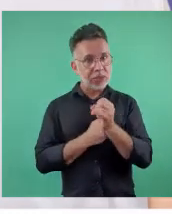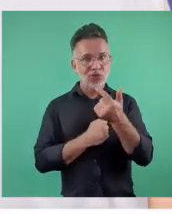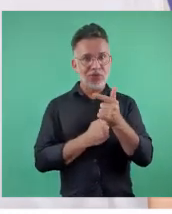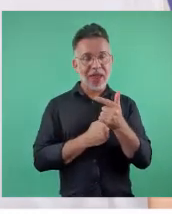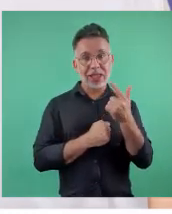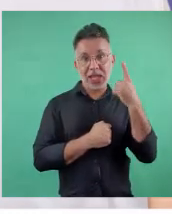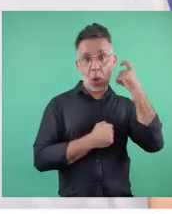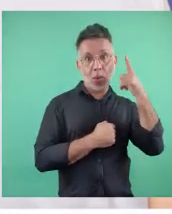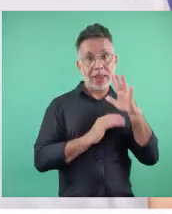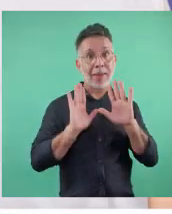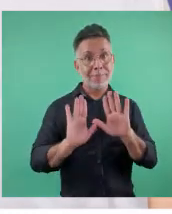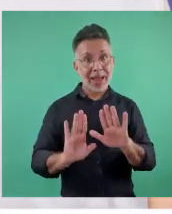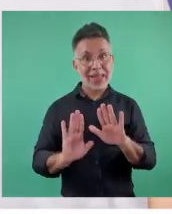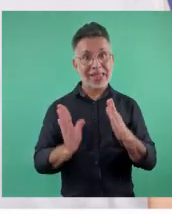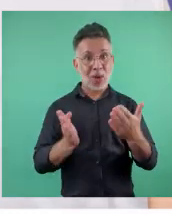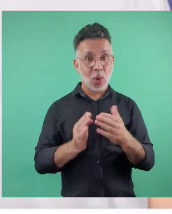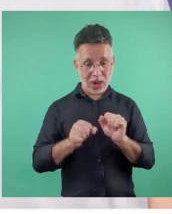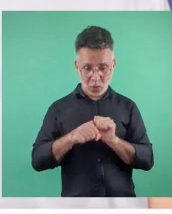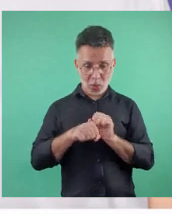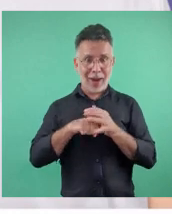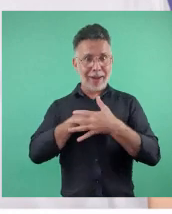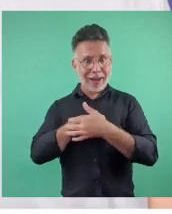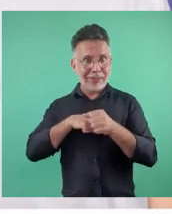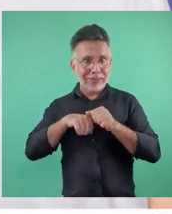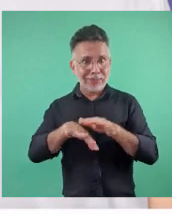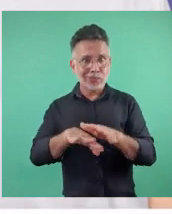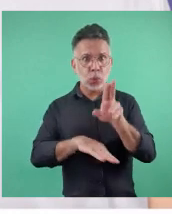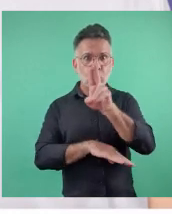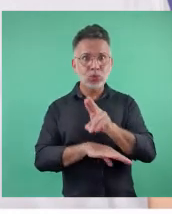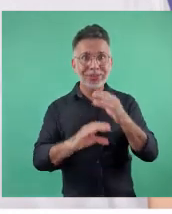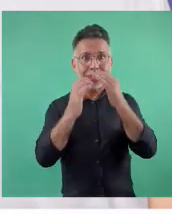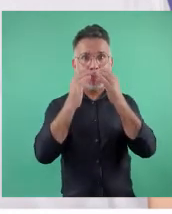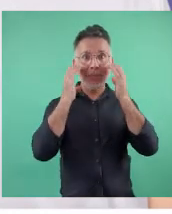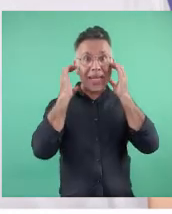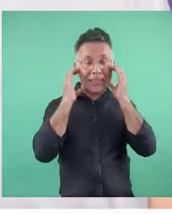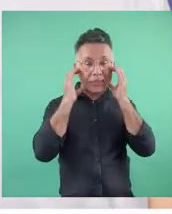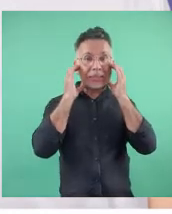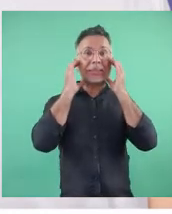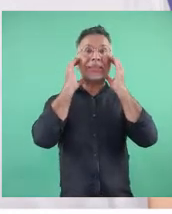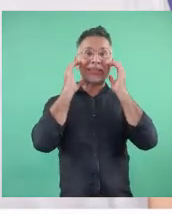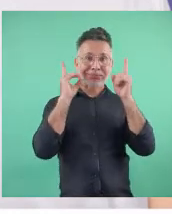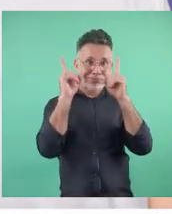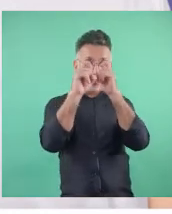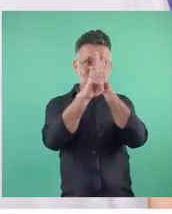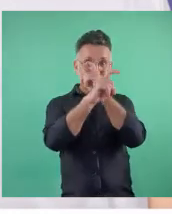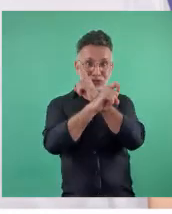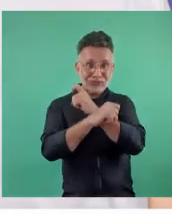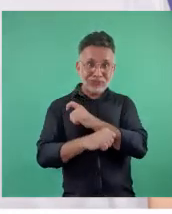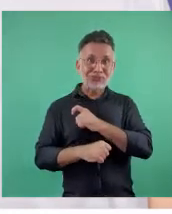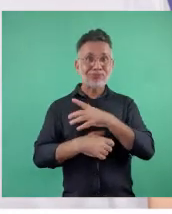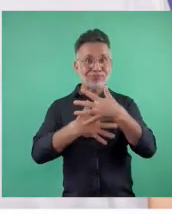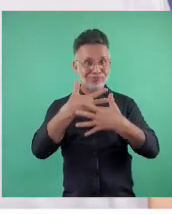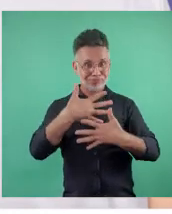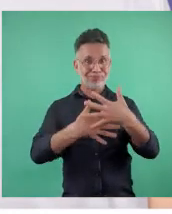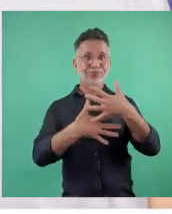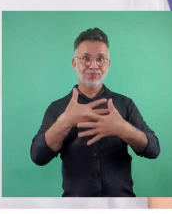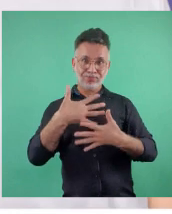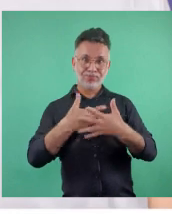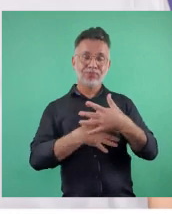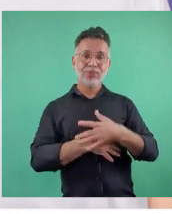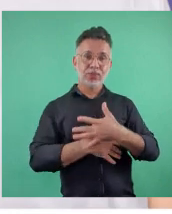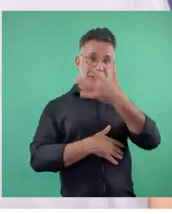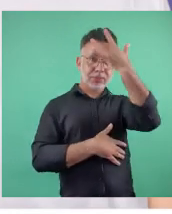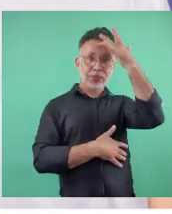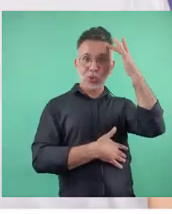é o normal, quando, obviamente, não tivesse algum ruído junto. No entanto, com a pandemia, com o uso das máscaras, isso tem se